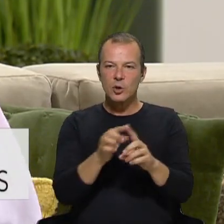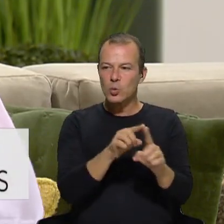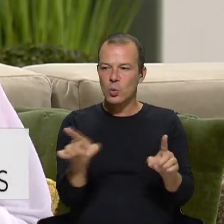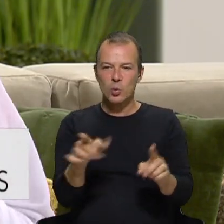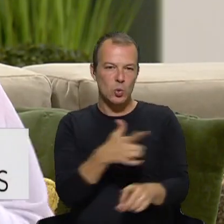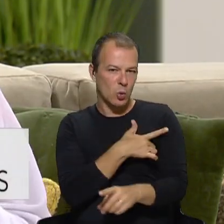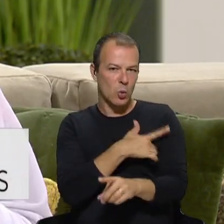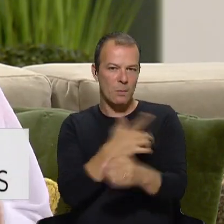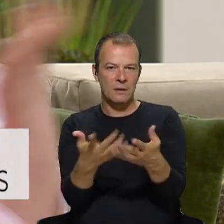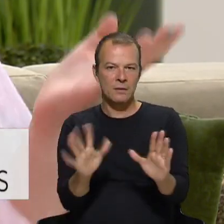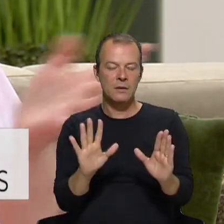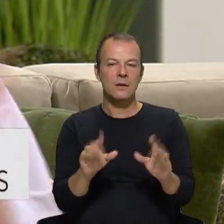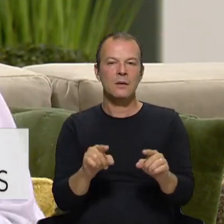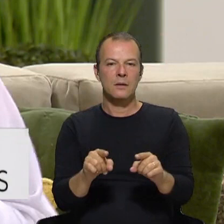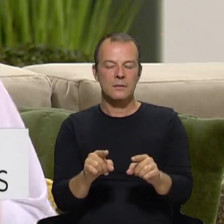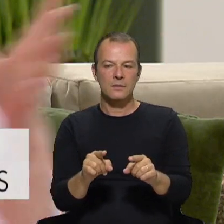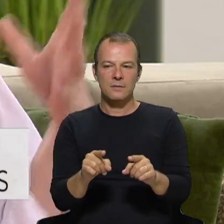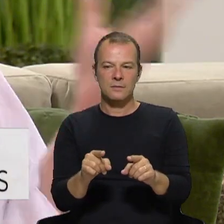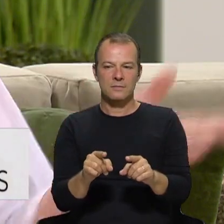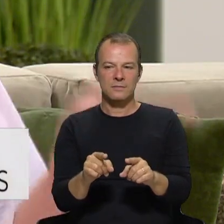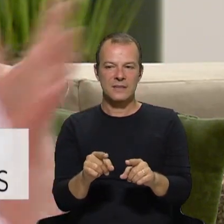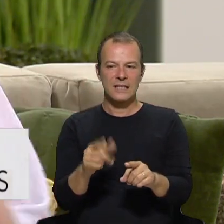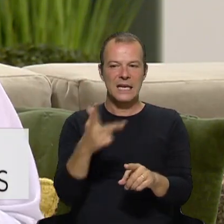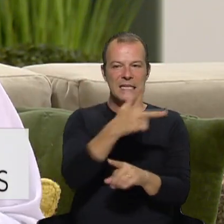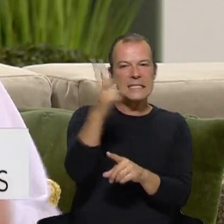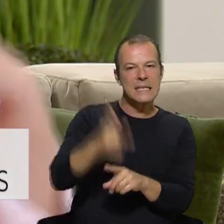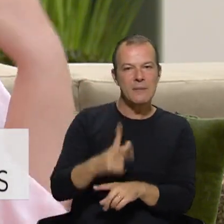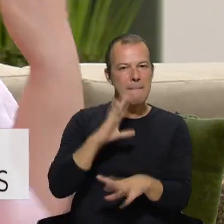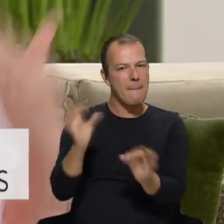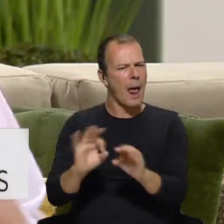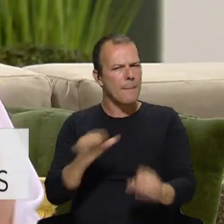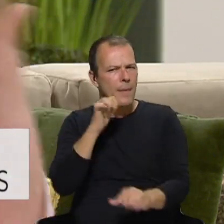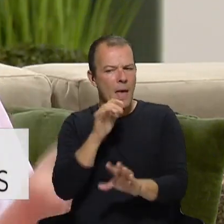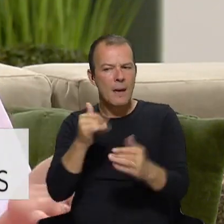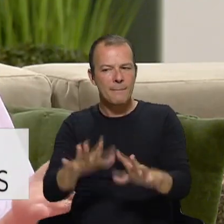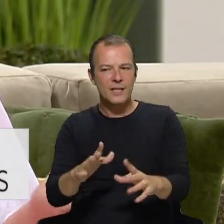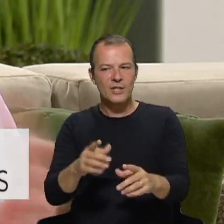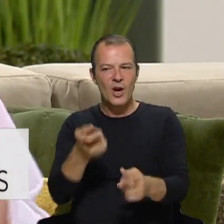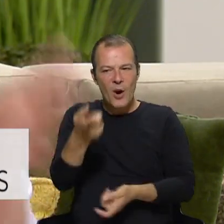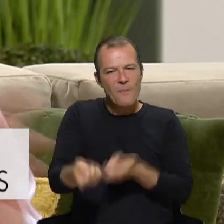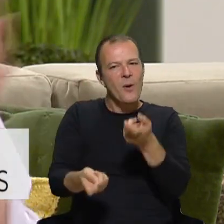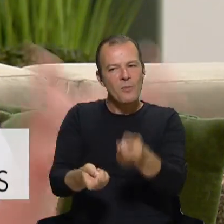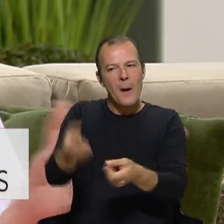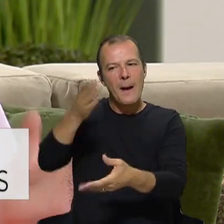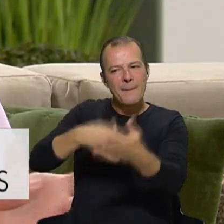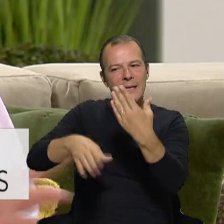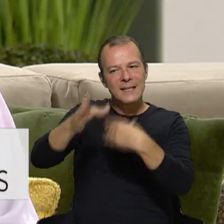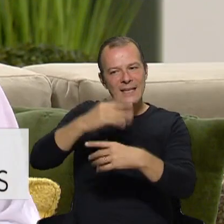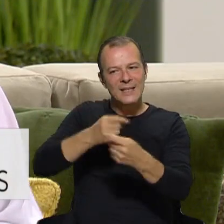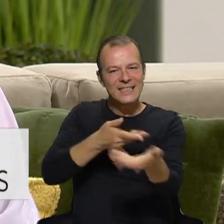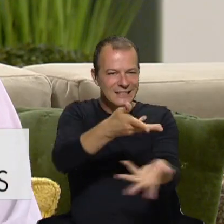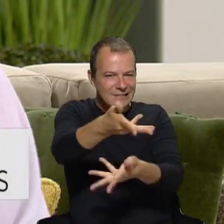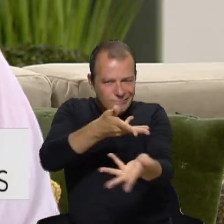turma que, lá está, não esteve 100% preparada, mas que fomos aprendendo adaptando. A lidar uns com os outros.